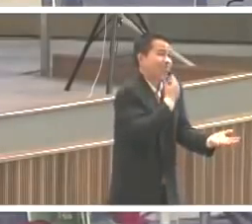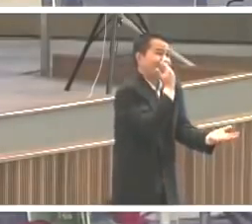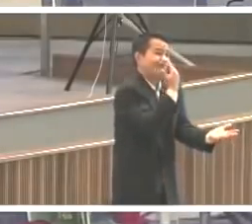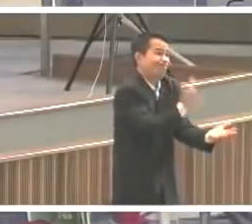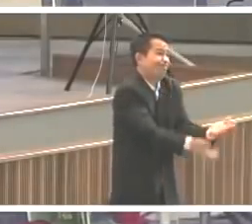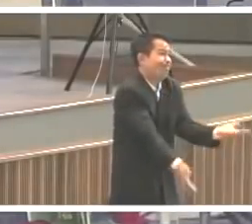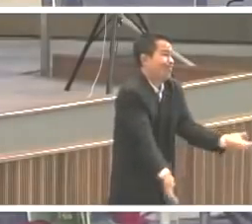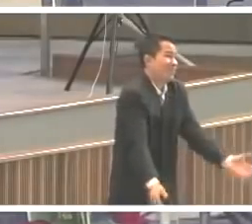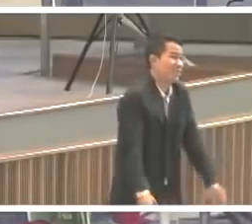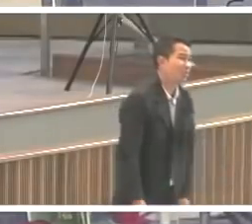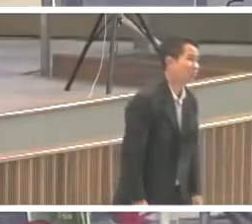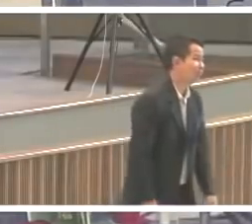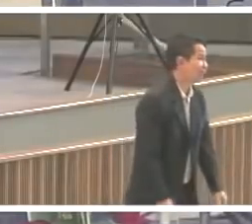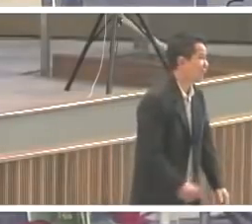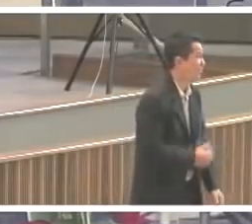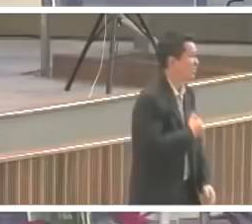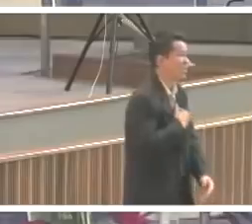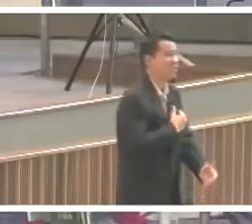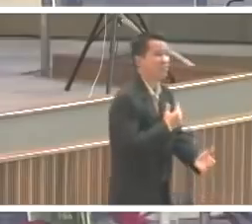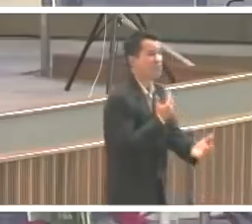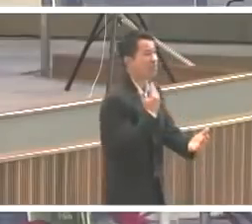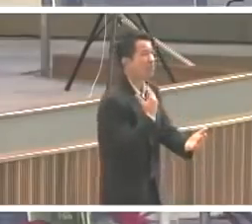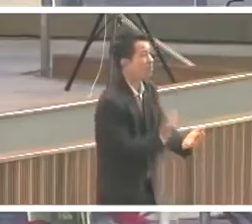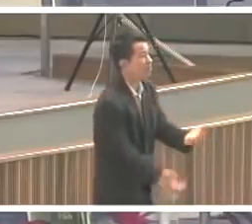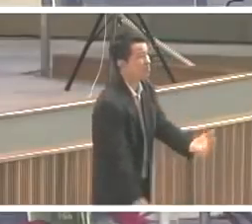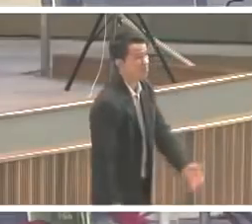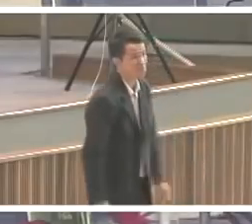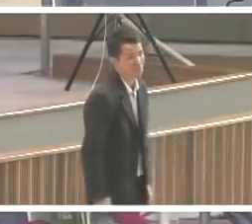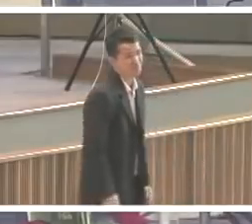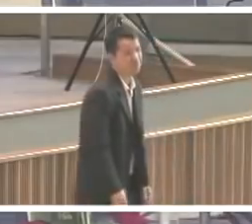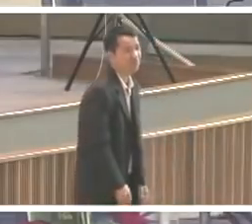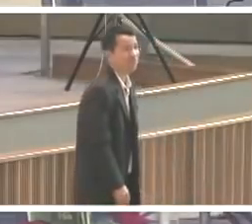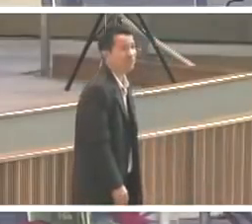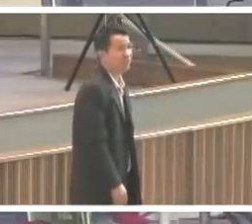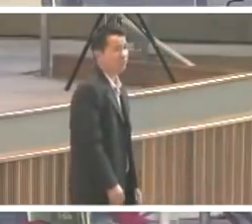perco a bênção que Deus está preparando para mim.